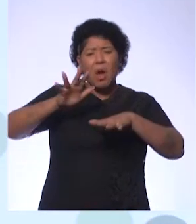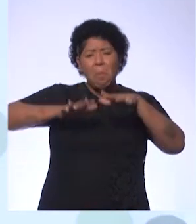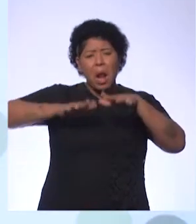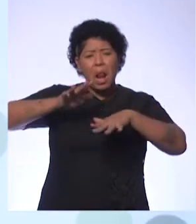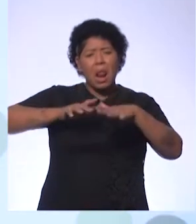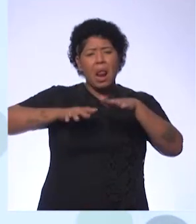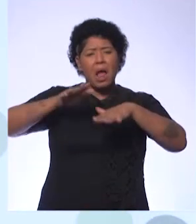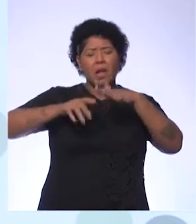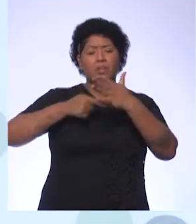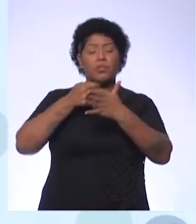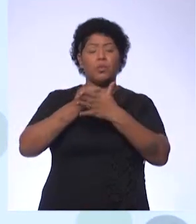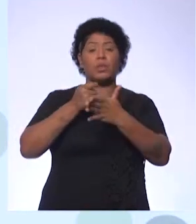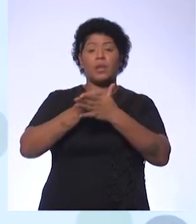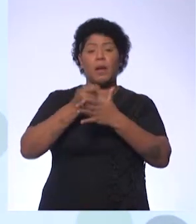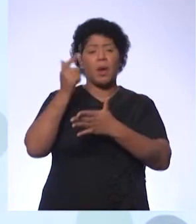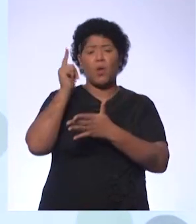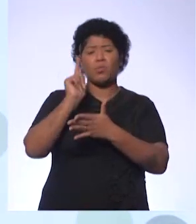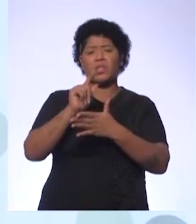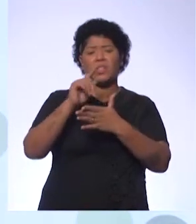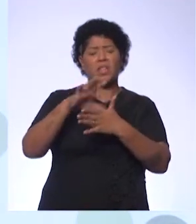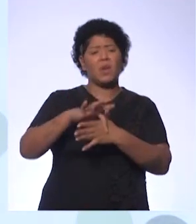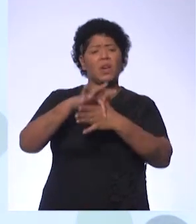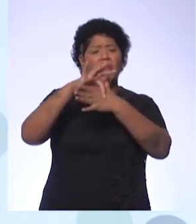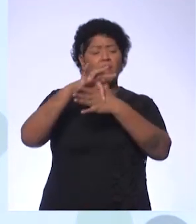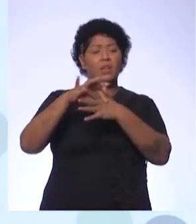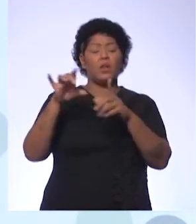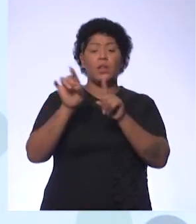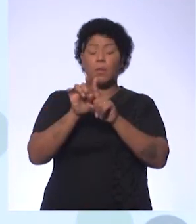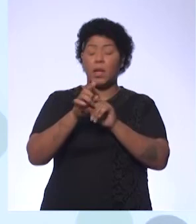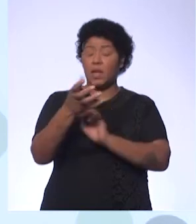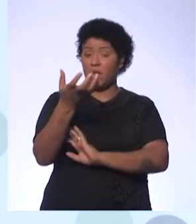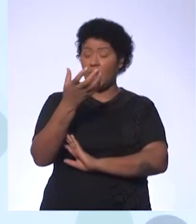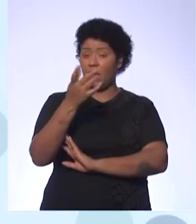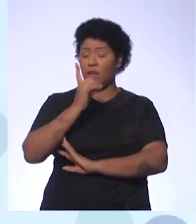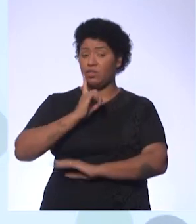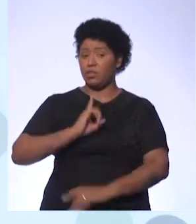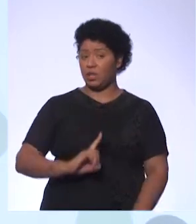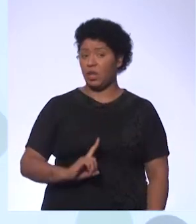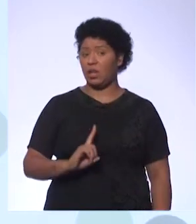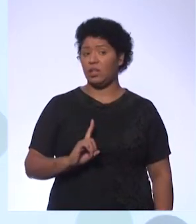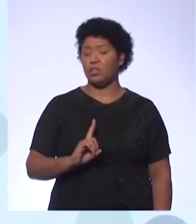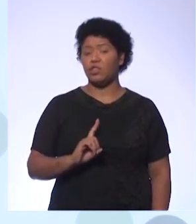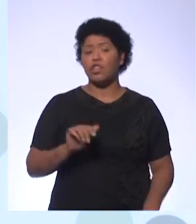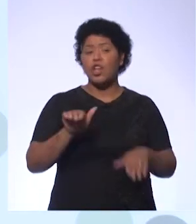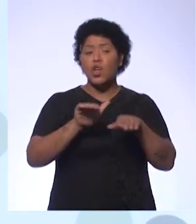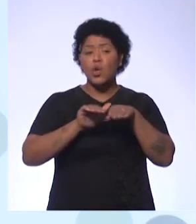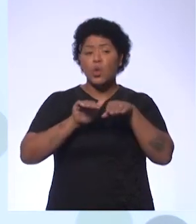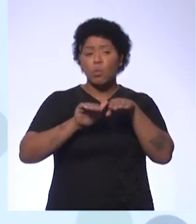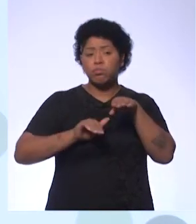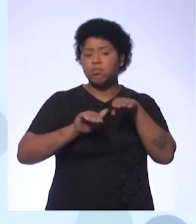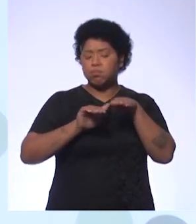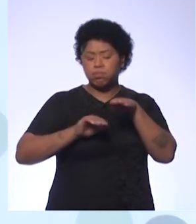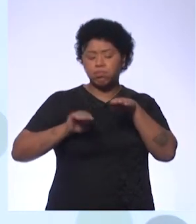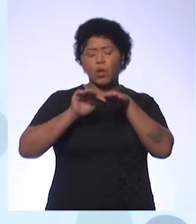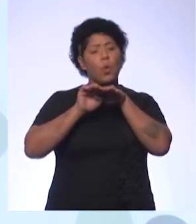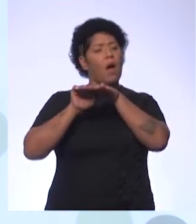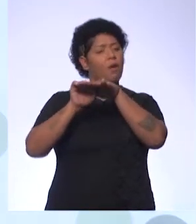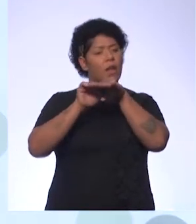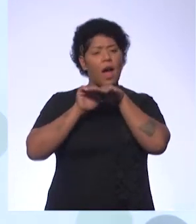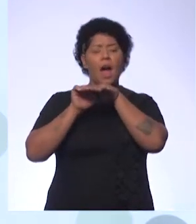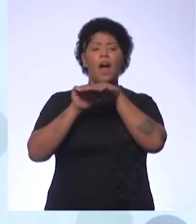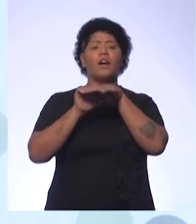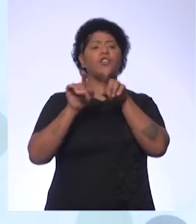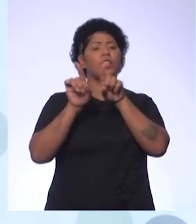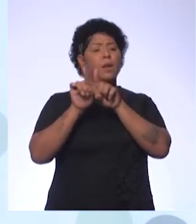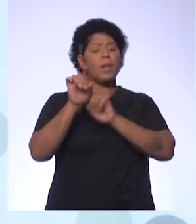sindicatos mais para frente. Eles querem também direitos, igualdade de direitos eleitorais e